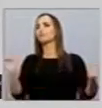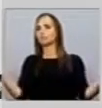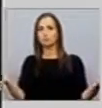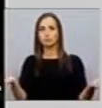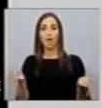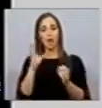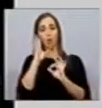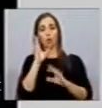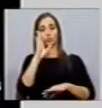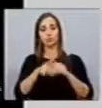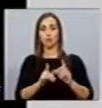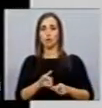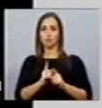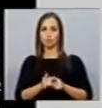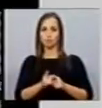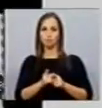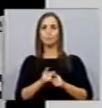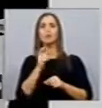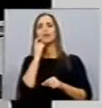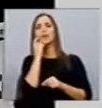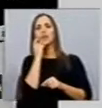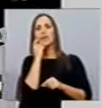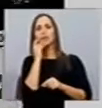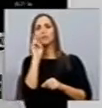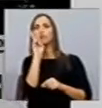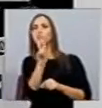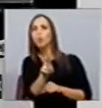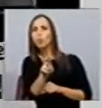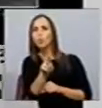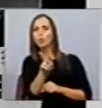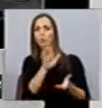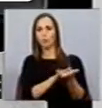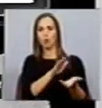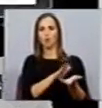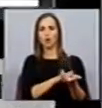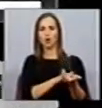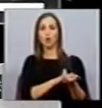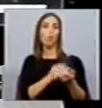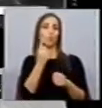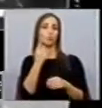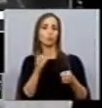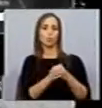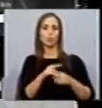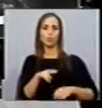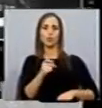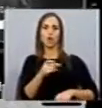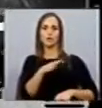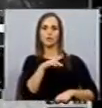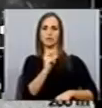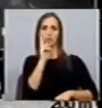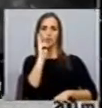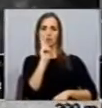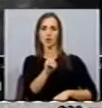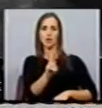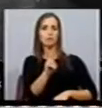aconteceu. E quem é que registou os restos mortais da sonda? Foi precisamente um dos órbitas da NASA, nesta imagem que nós estamos a ver, e